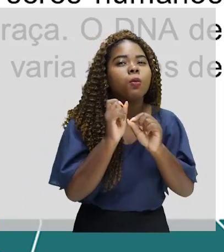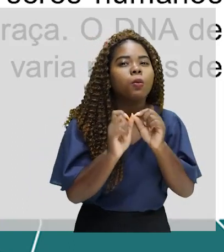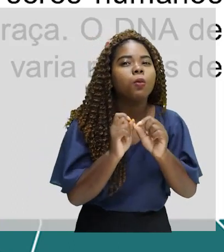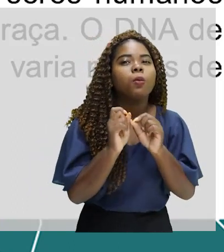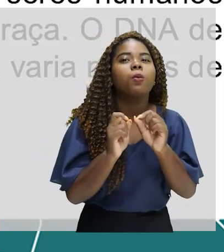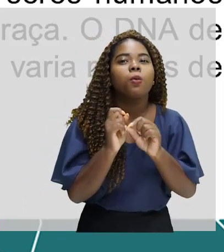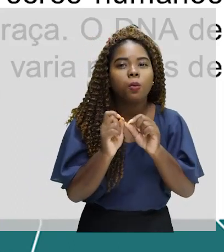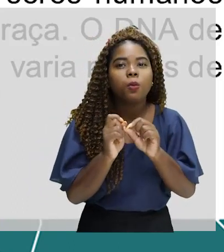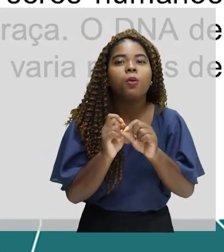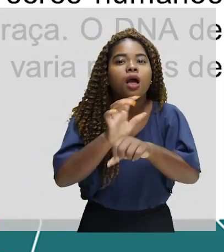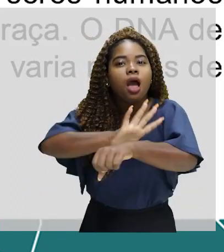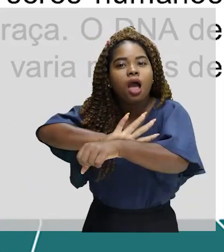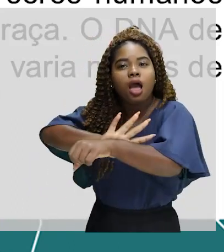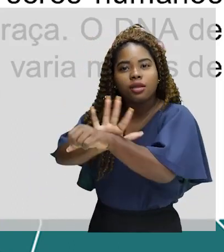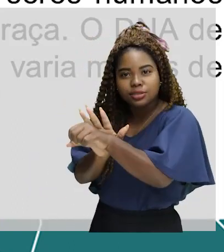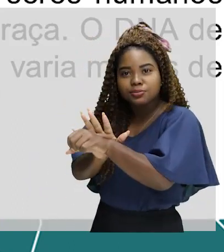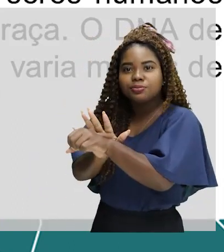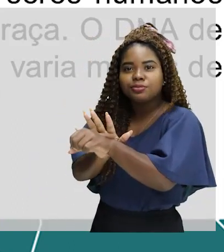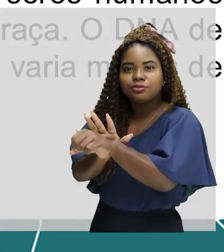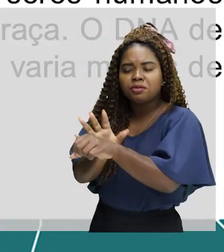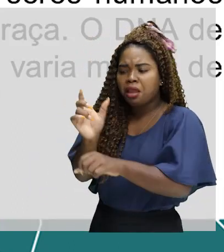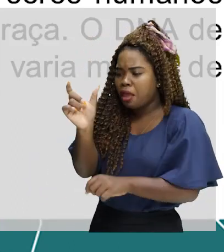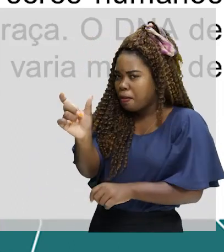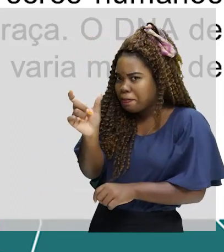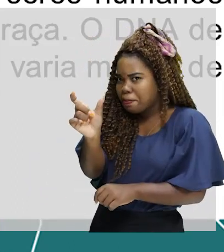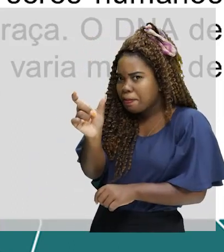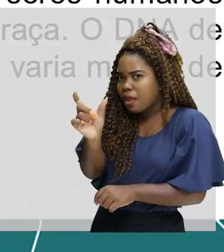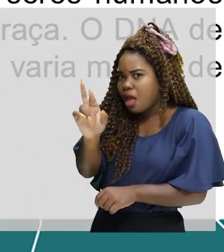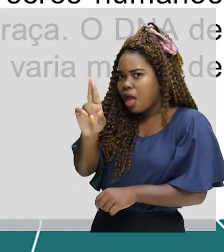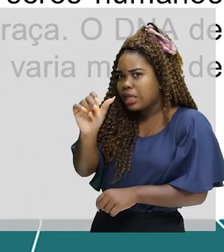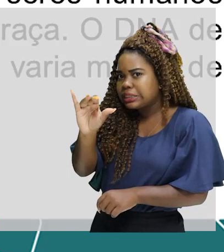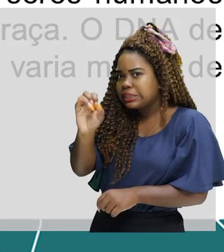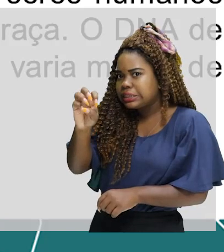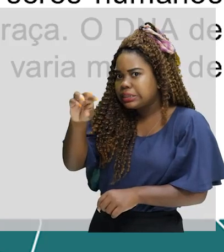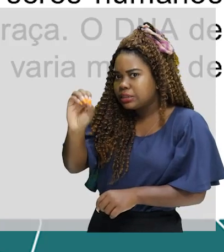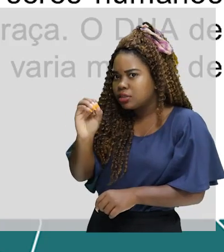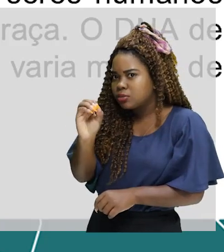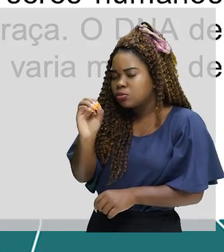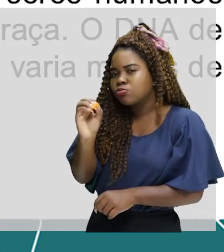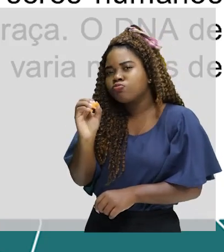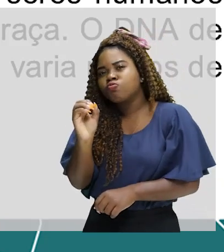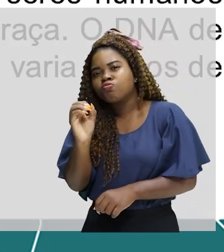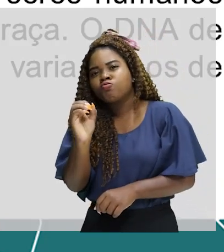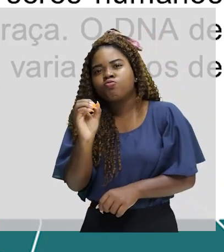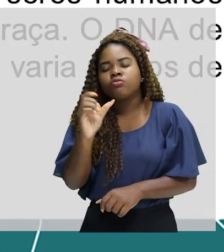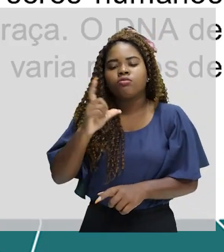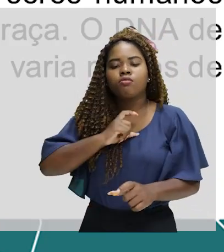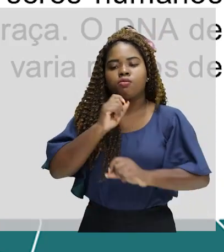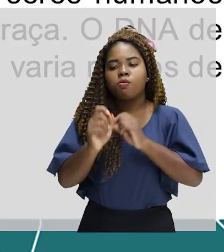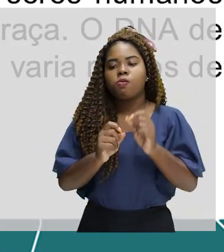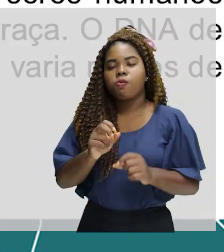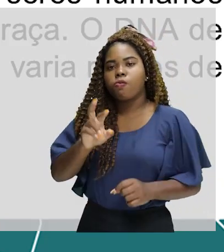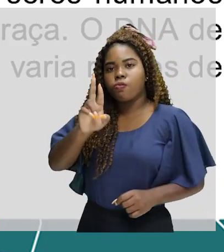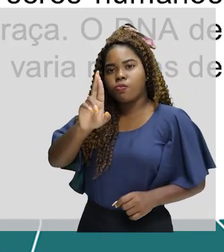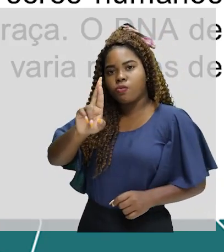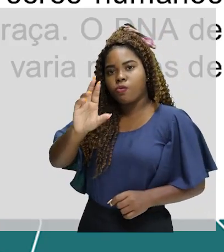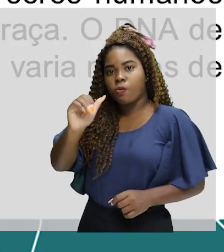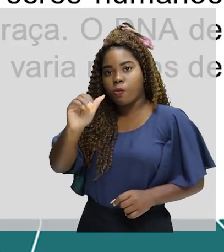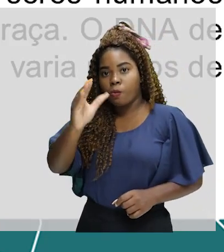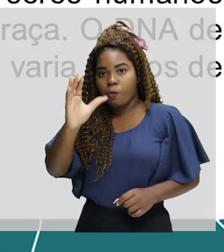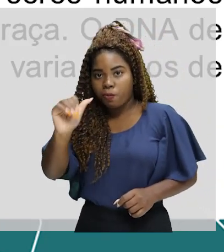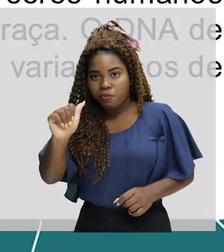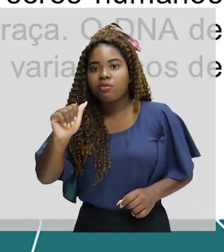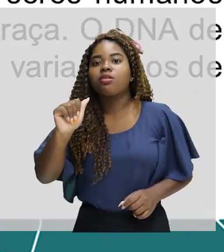racismo? A palavra racismo, se você analisar só a expressão, ela tem como radical o termo raça, beleza?